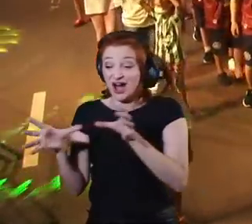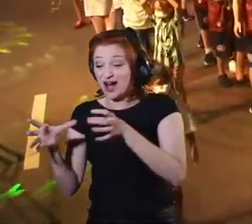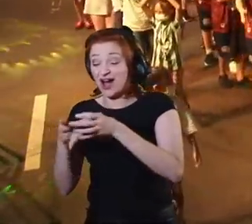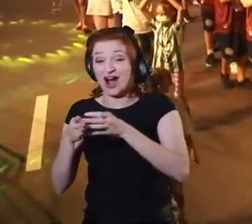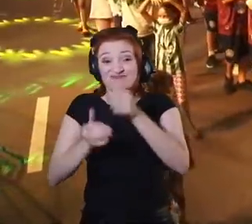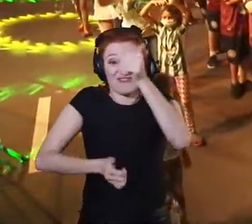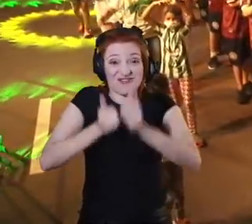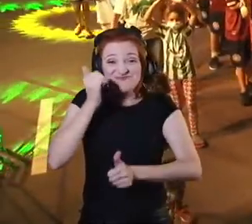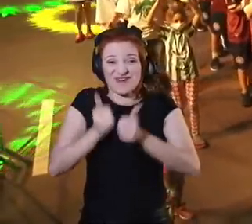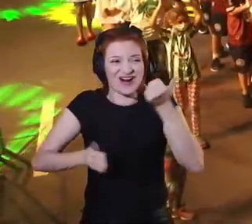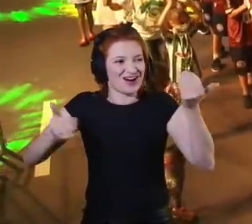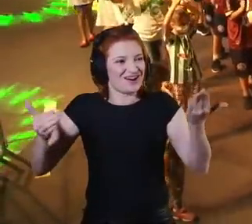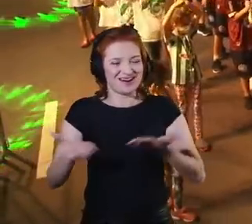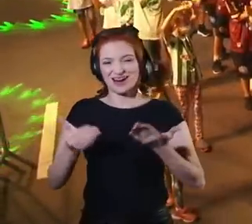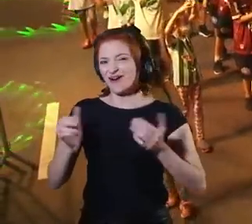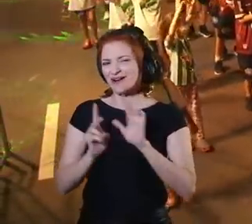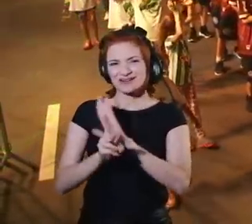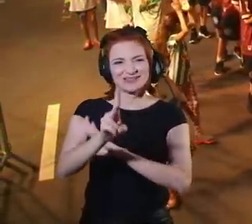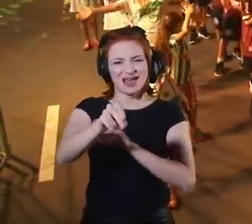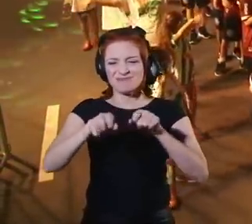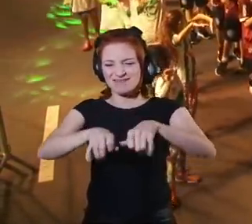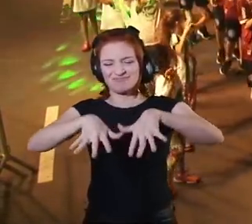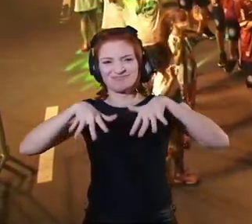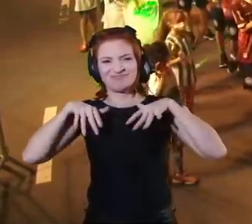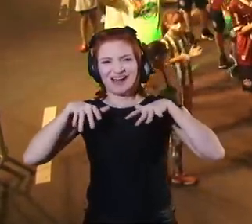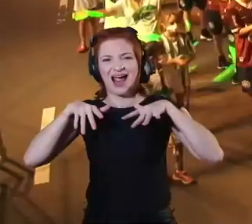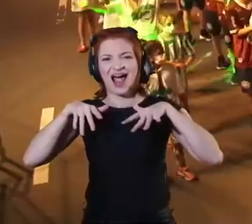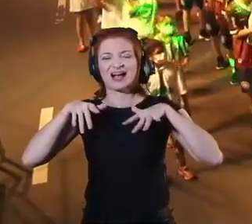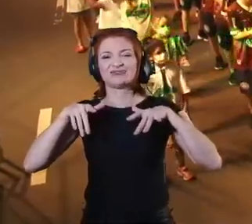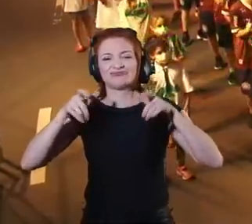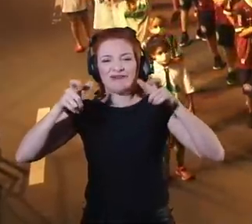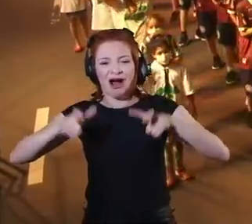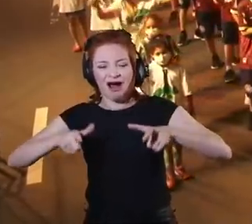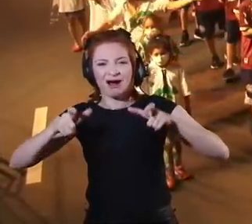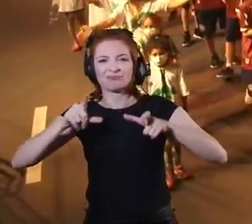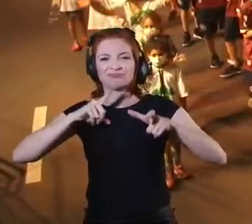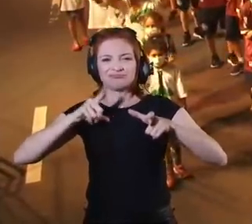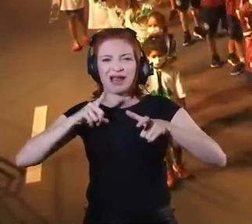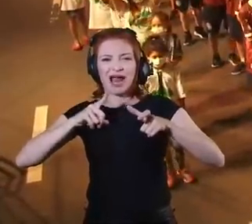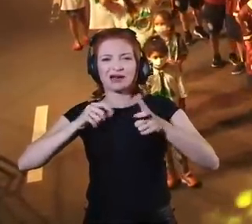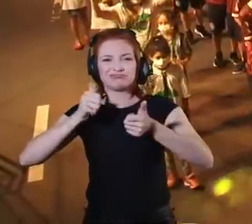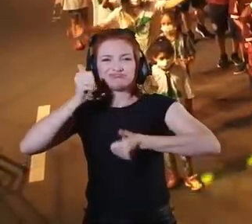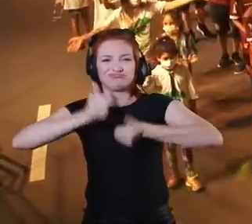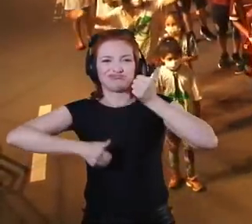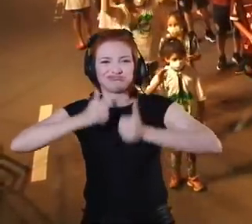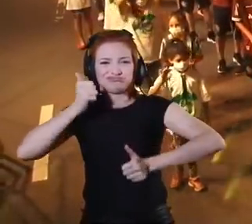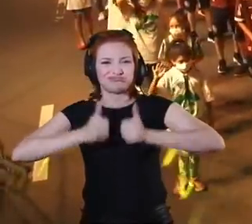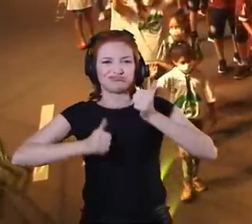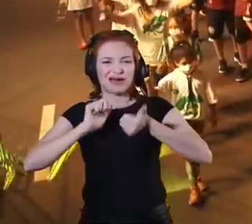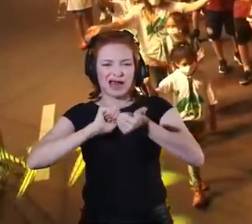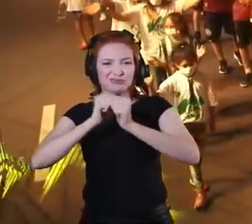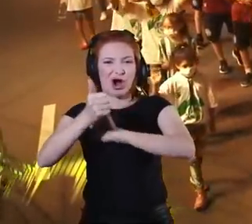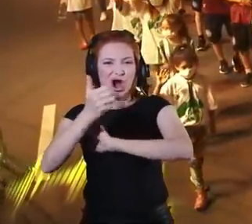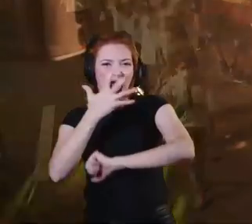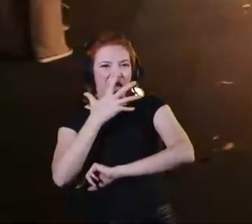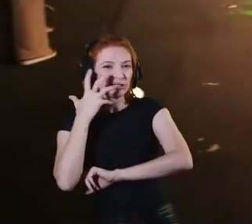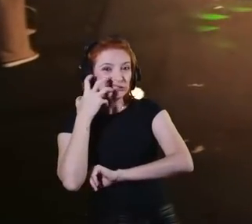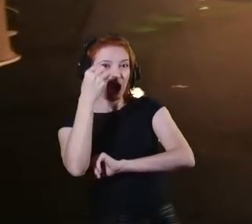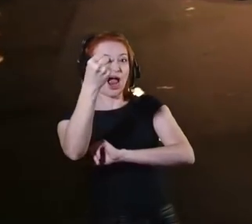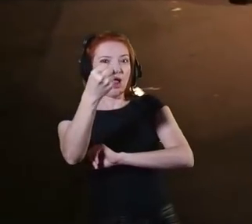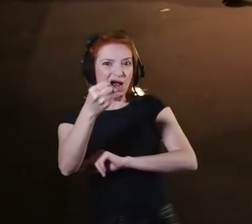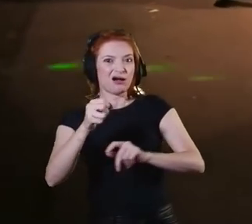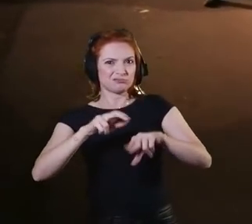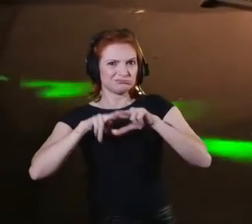Grande espetáculo, sempre nos seus estádios. Momento em que o esporte também salva e sempre requer